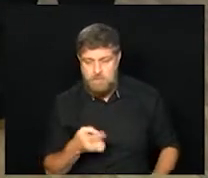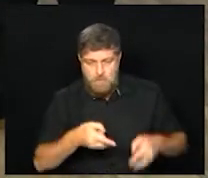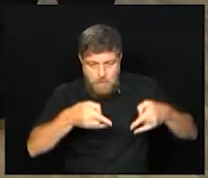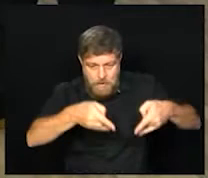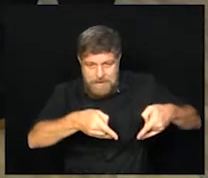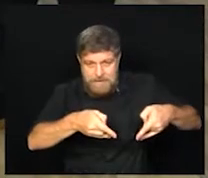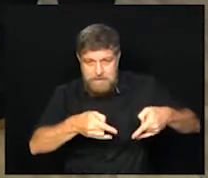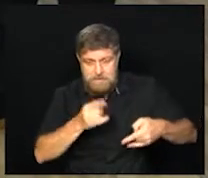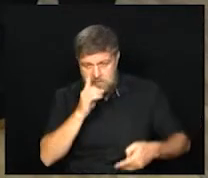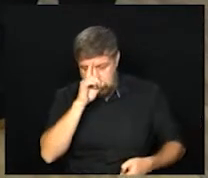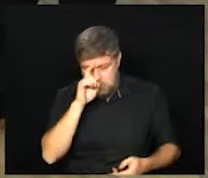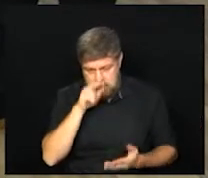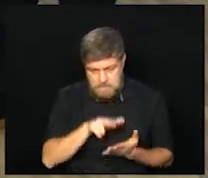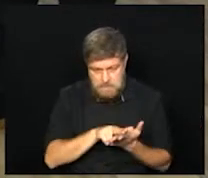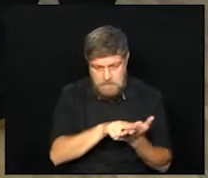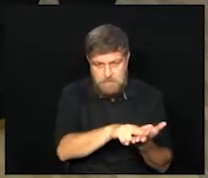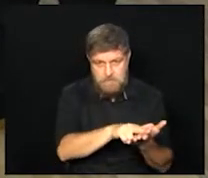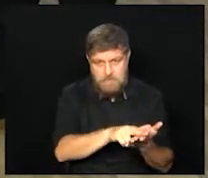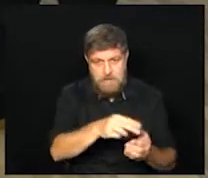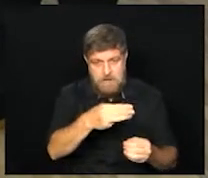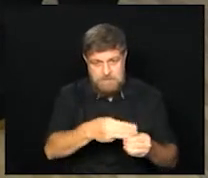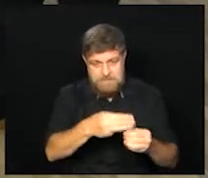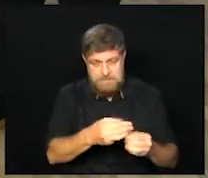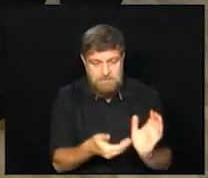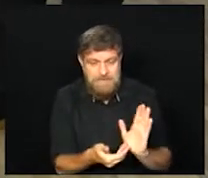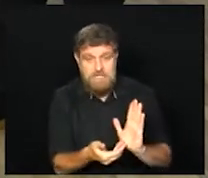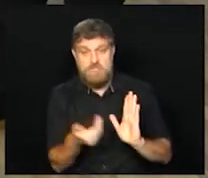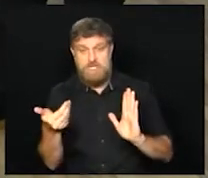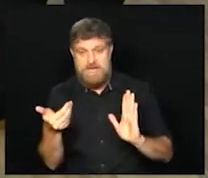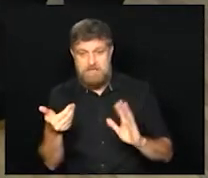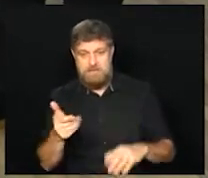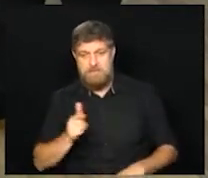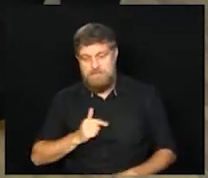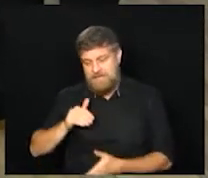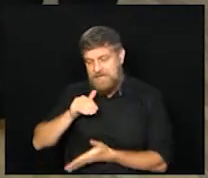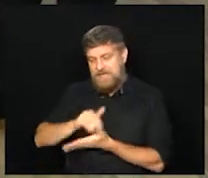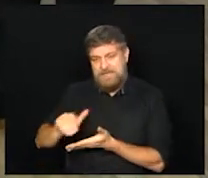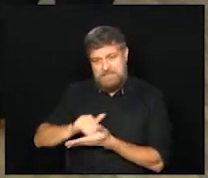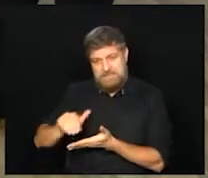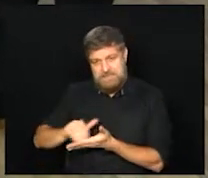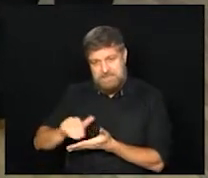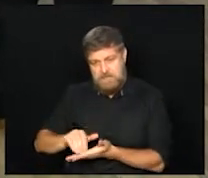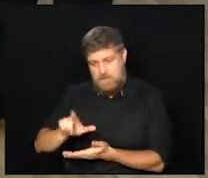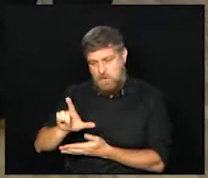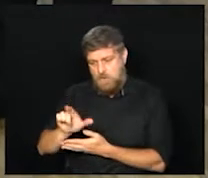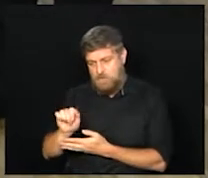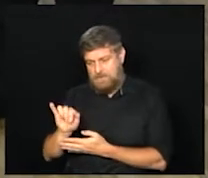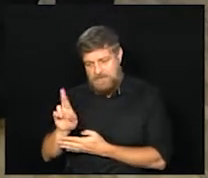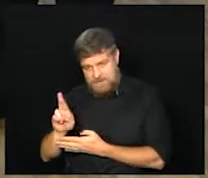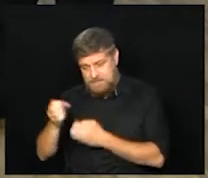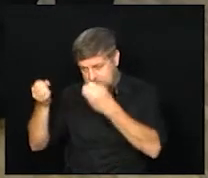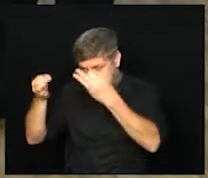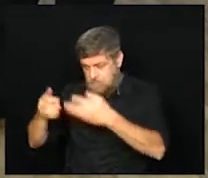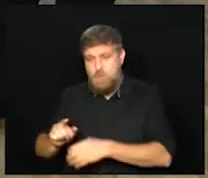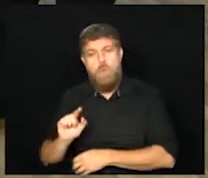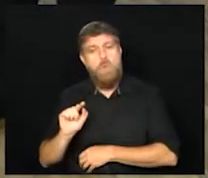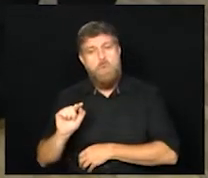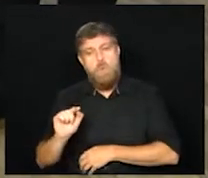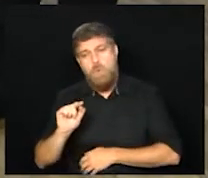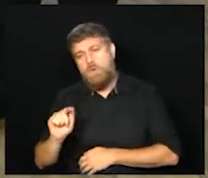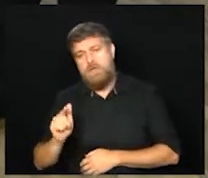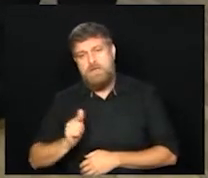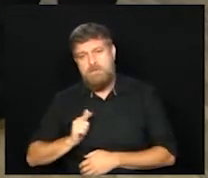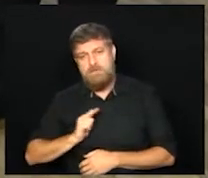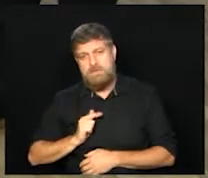de UTI do SUS municipal. Inclusive, na última semana, o secretário Zambon falou justamente sobre essa questão de